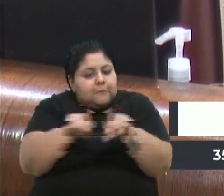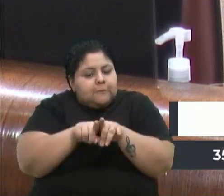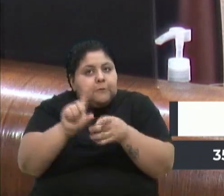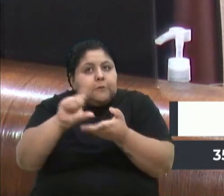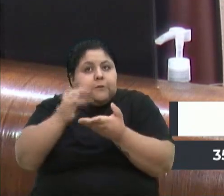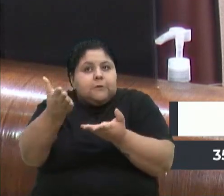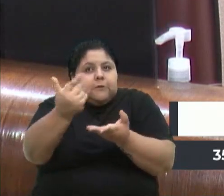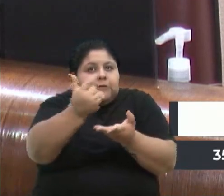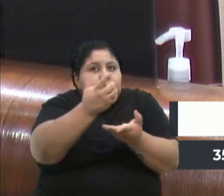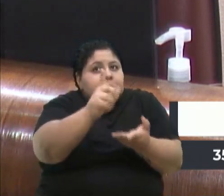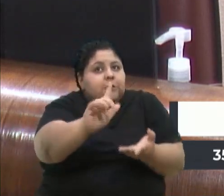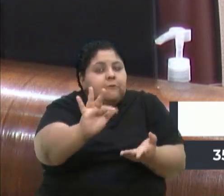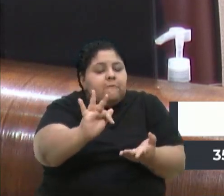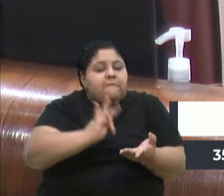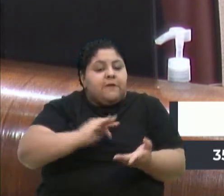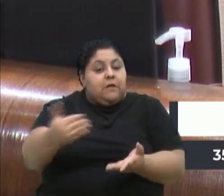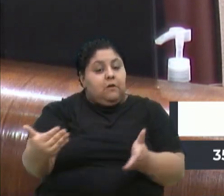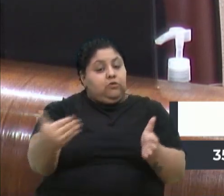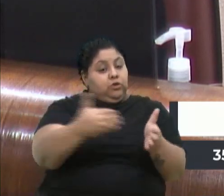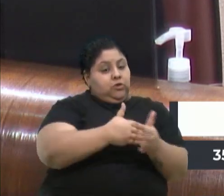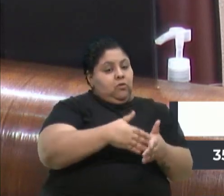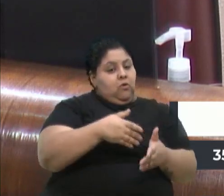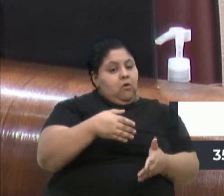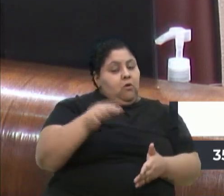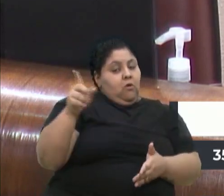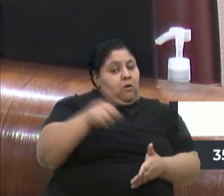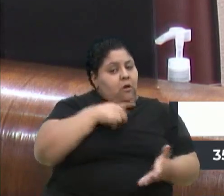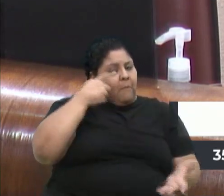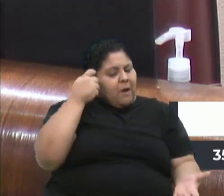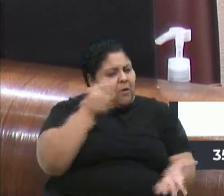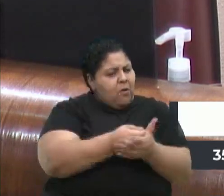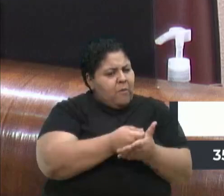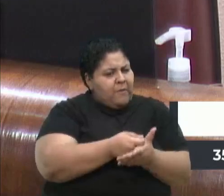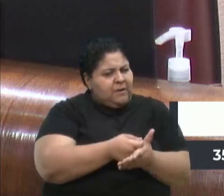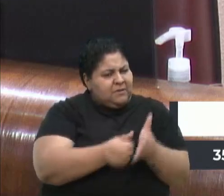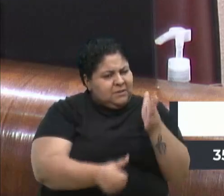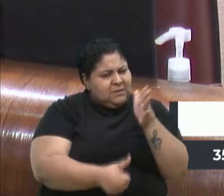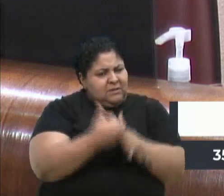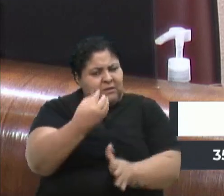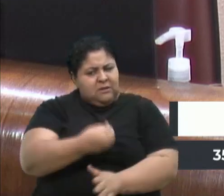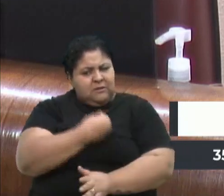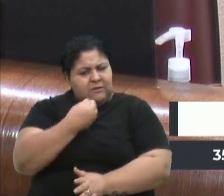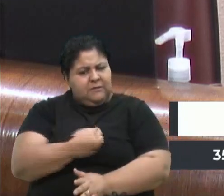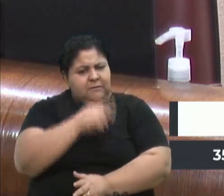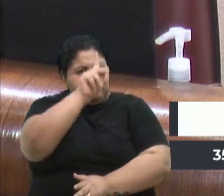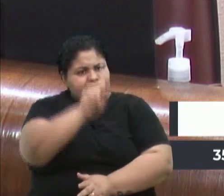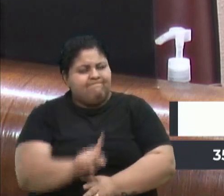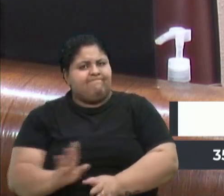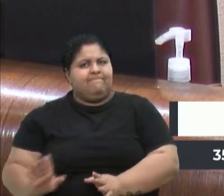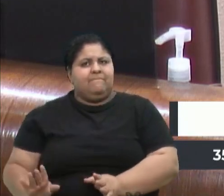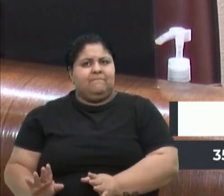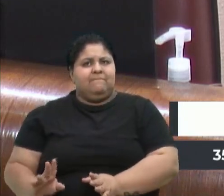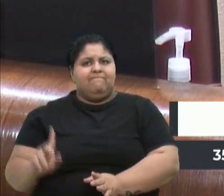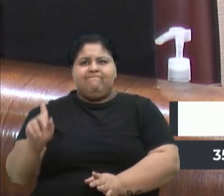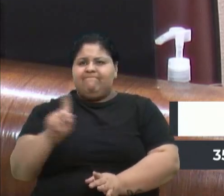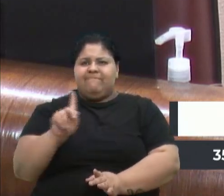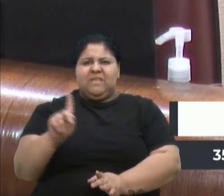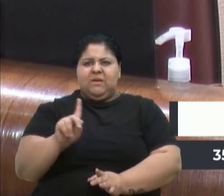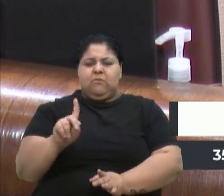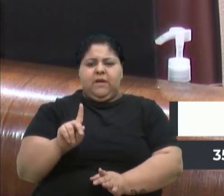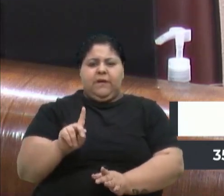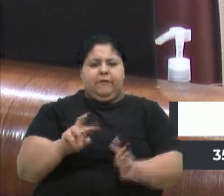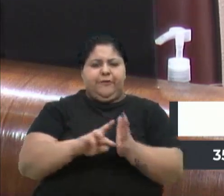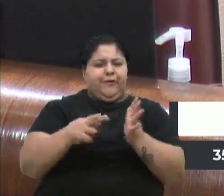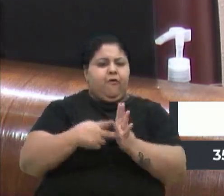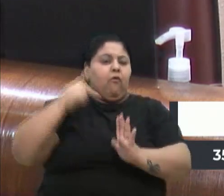que eu faço para tentar melhorar a vida das pessoas. Eu nem quero politizar, porque até fica chato, porque nós